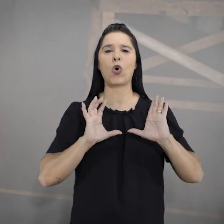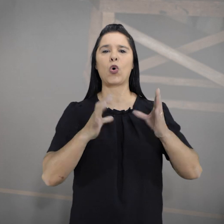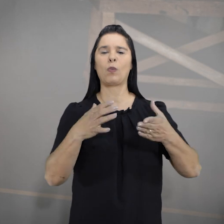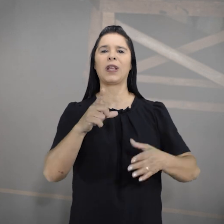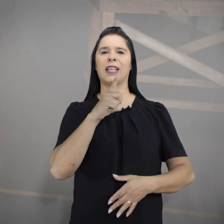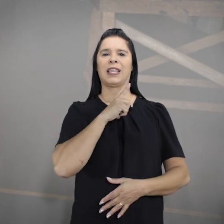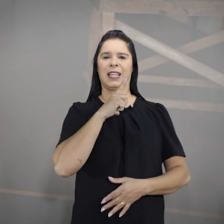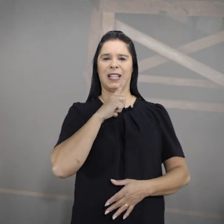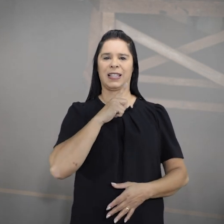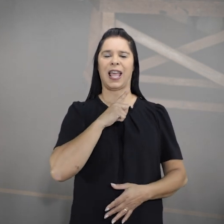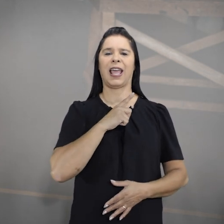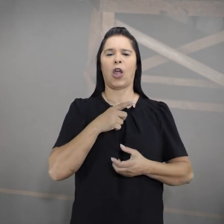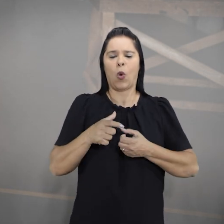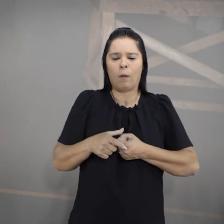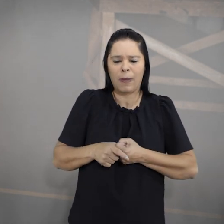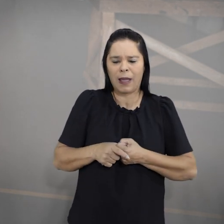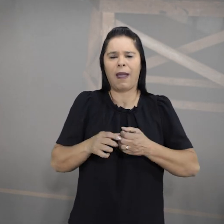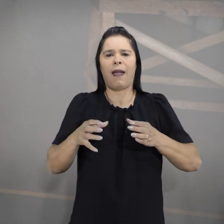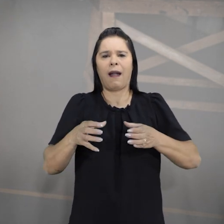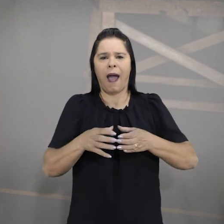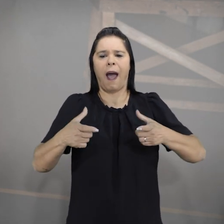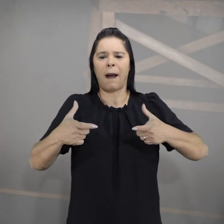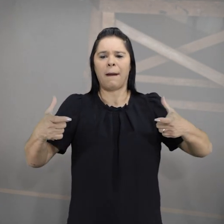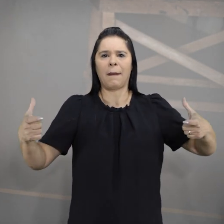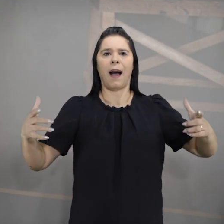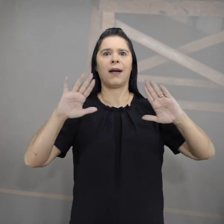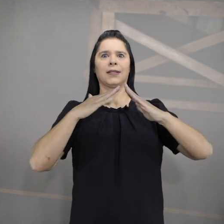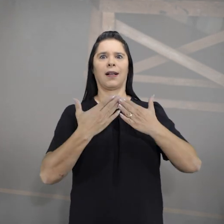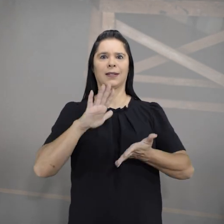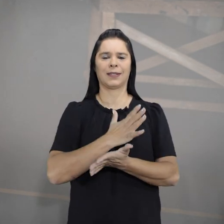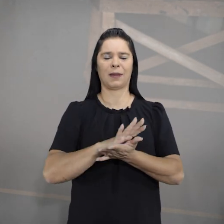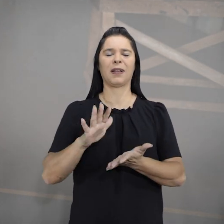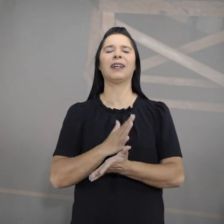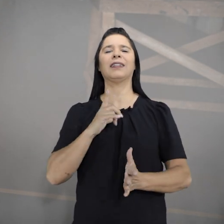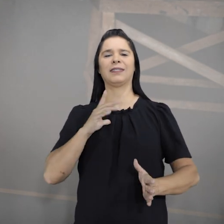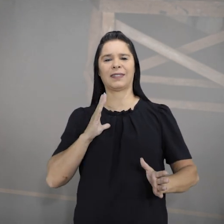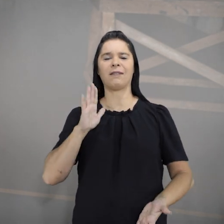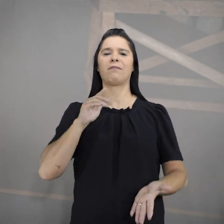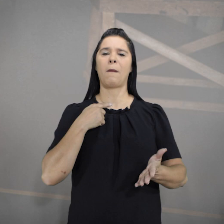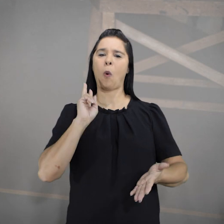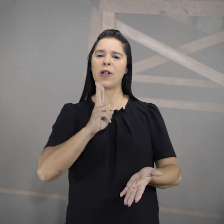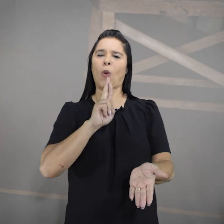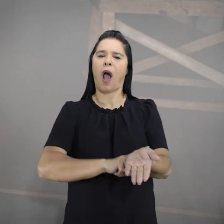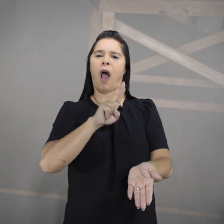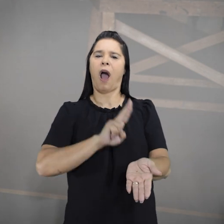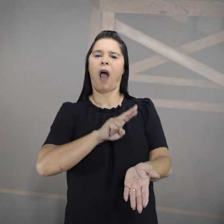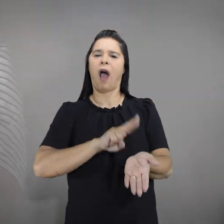que existem, os pequenos grupos, eles giram em torno da ritmação que é